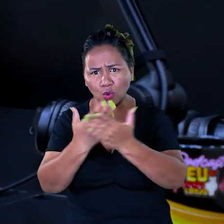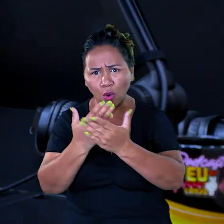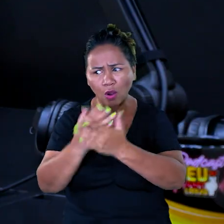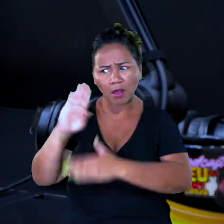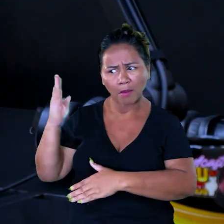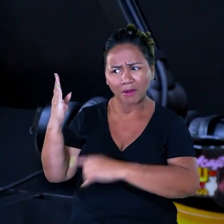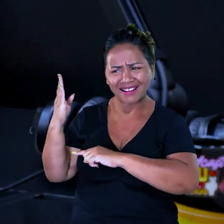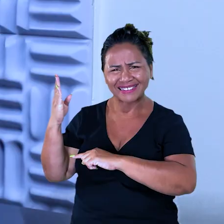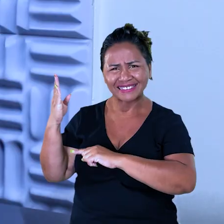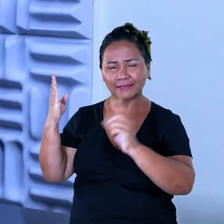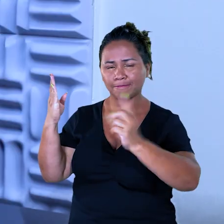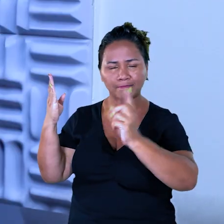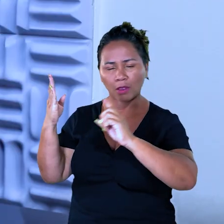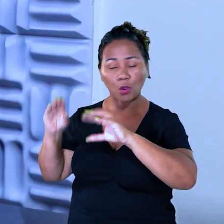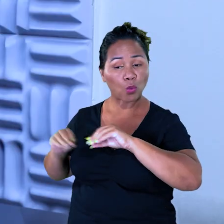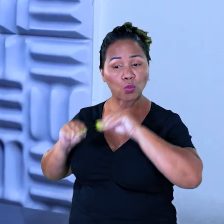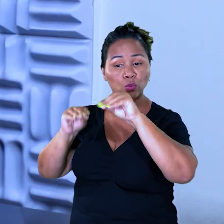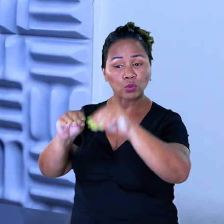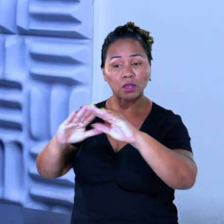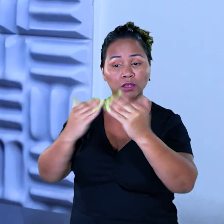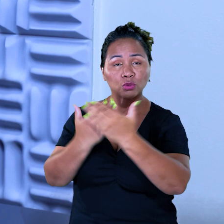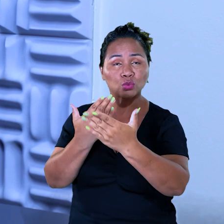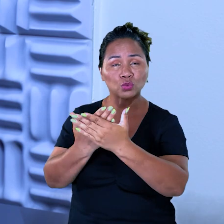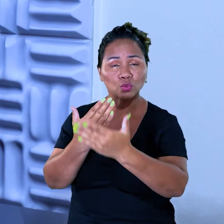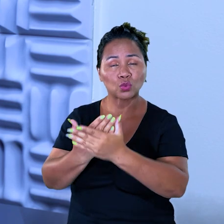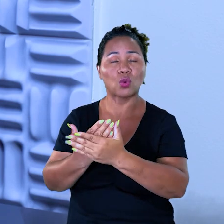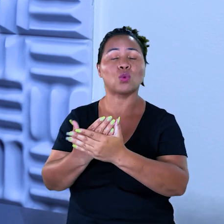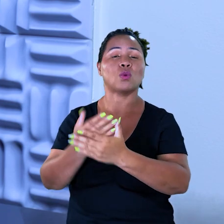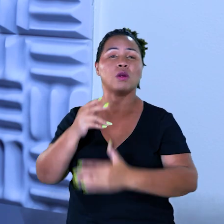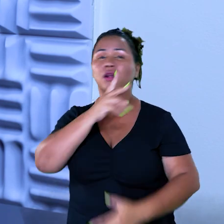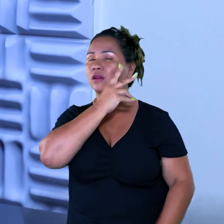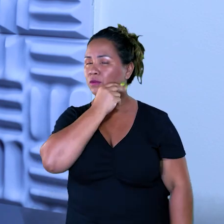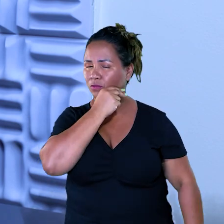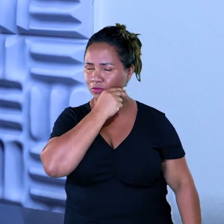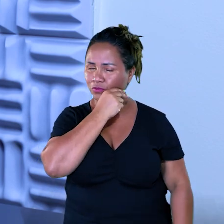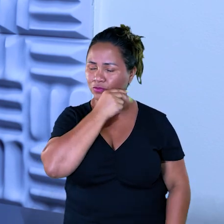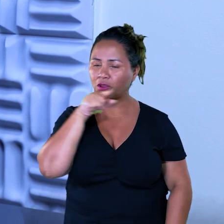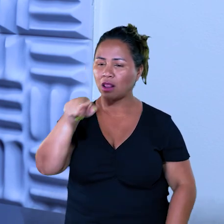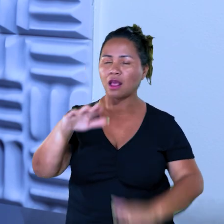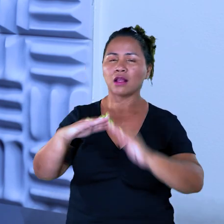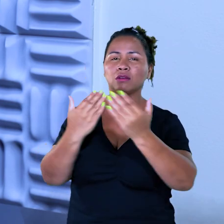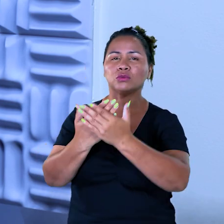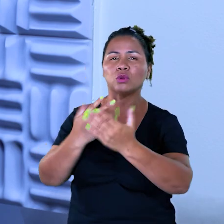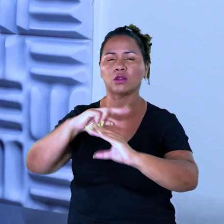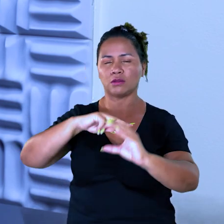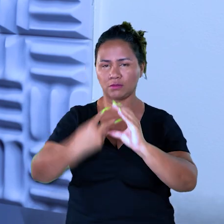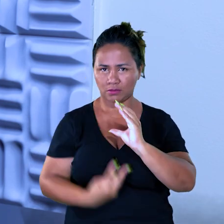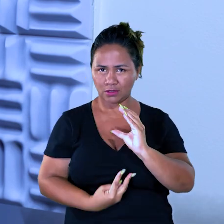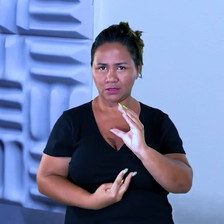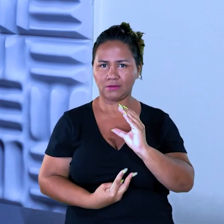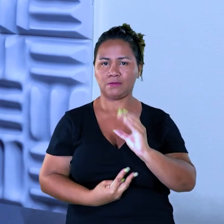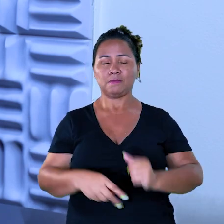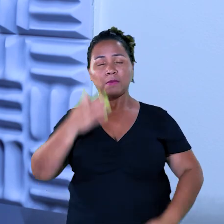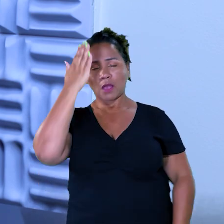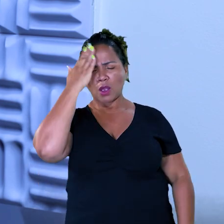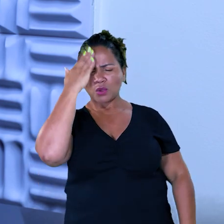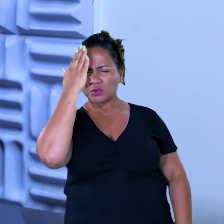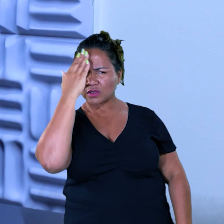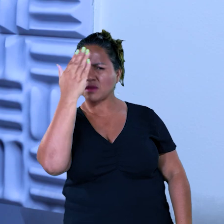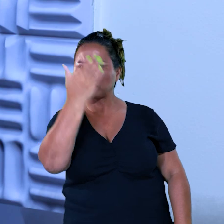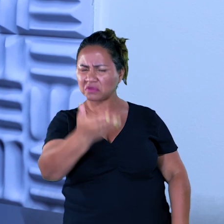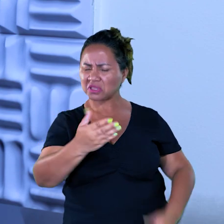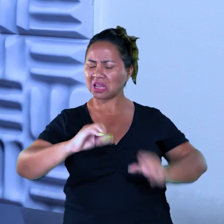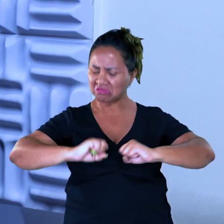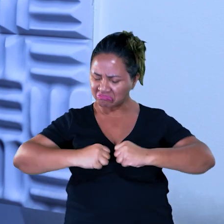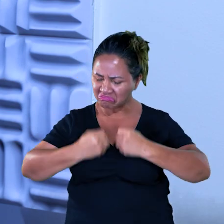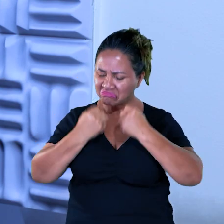Não, tem Taguatinga. Líbia, lá na escola bilíngue, que é onde você atua, né? Eu sei do seu esforço